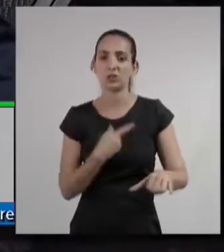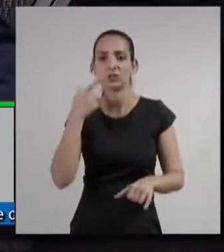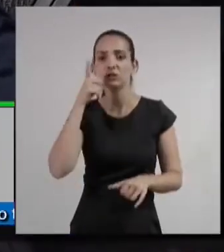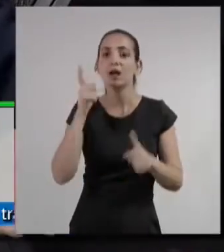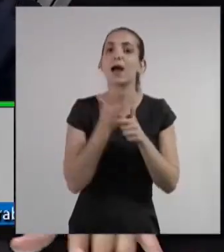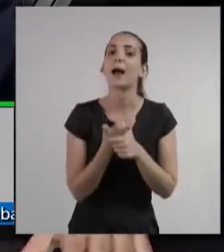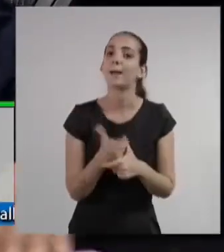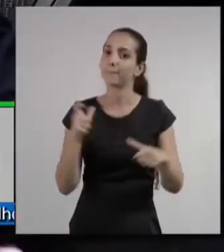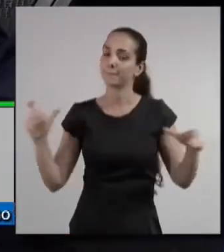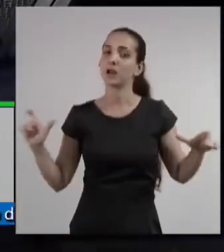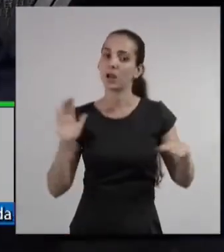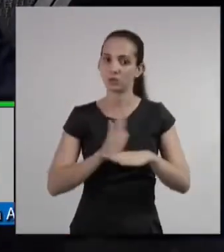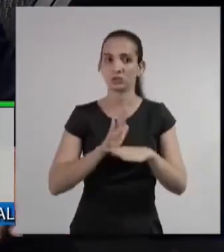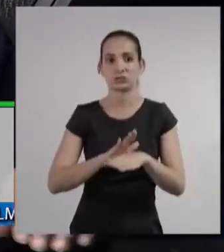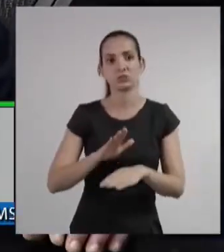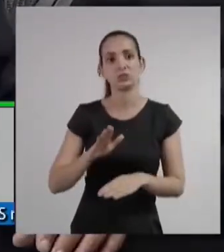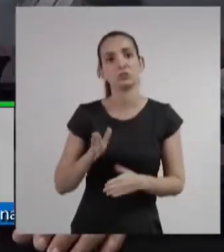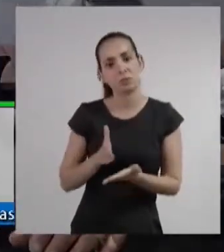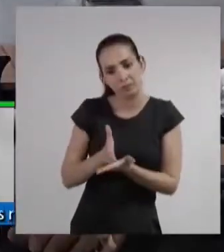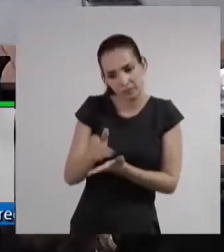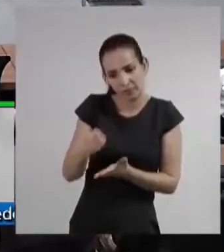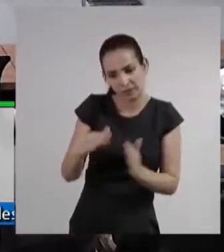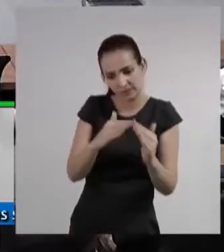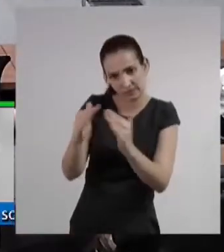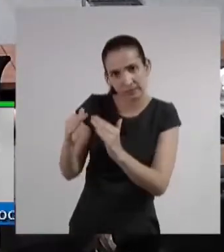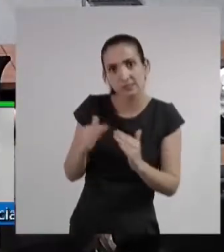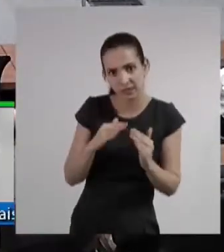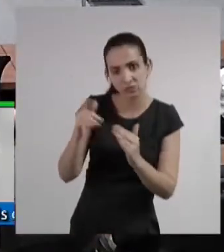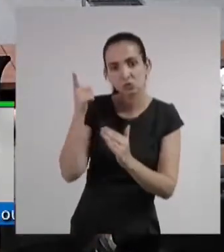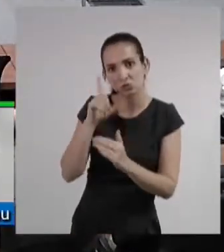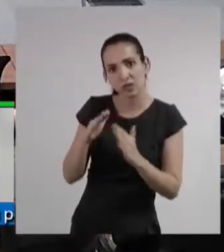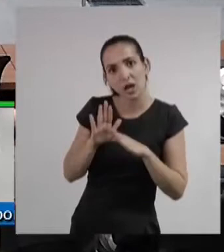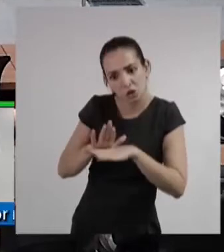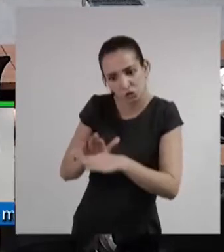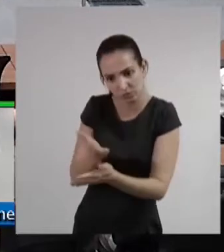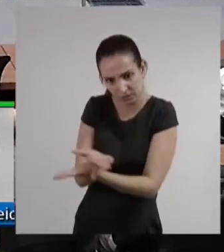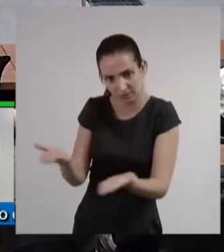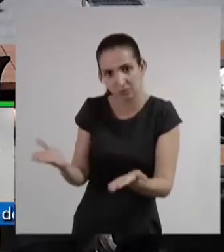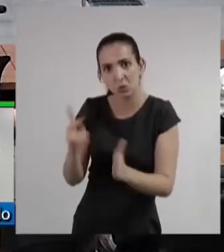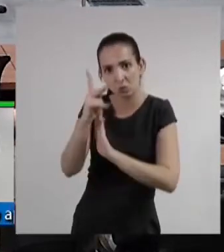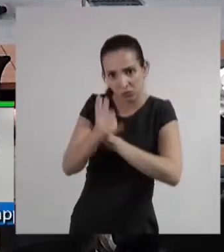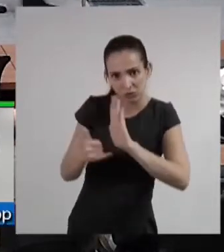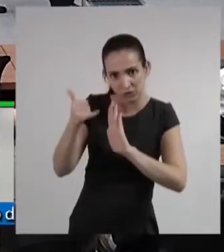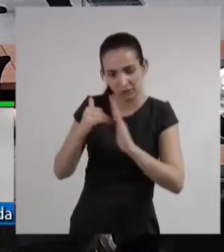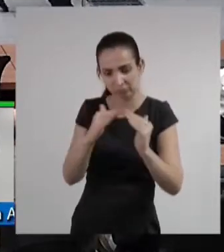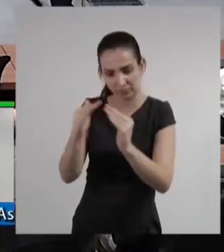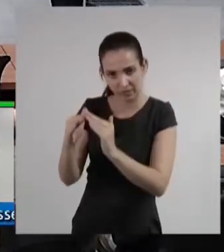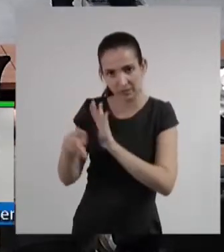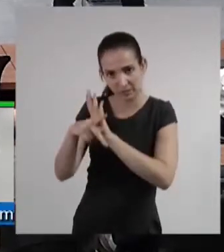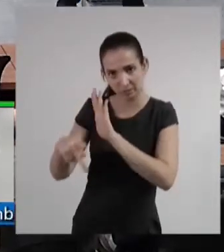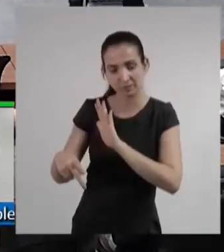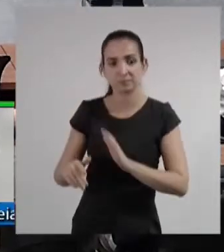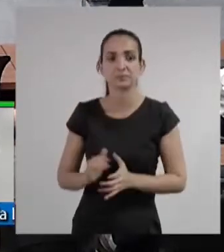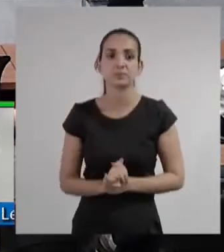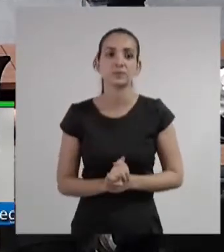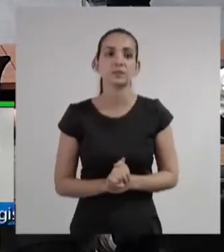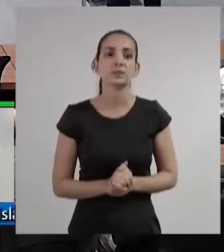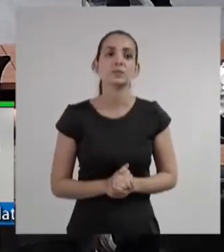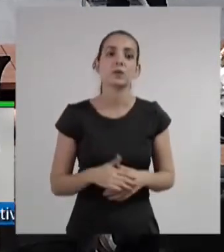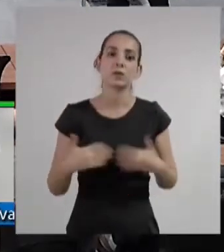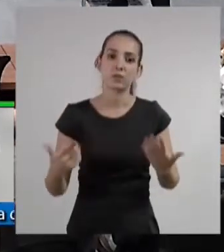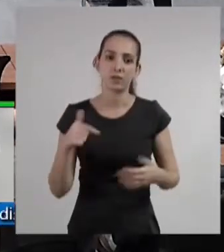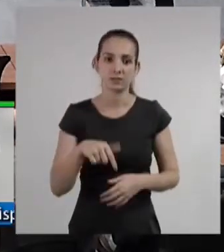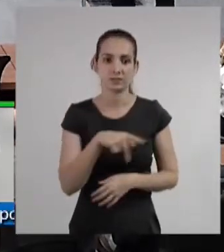esse benefício para esse segmento, senhor presidente. Essa presidência recebe a sua questão de